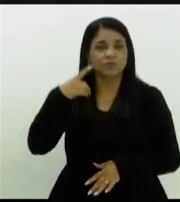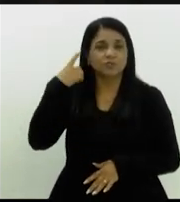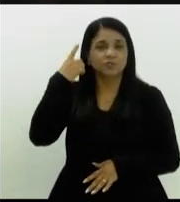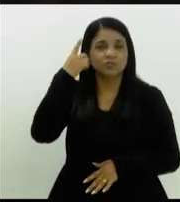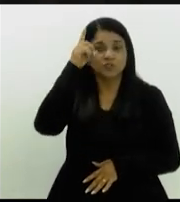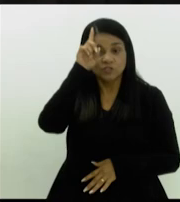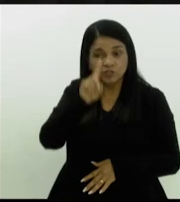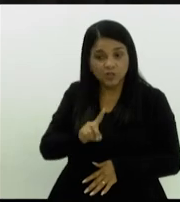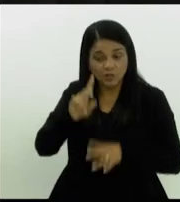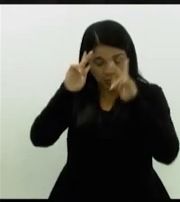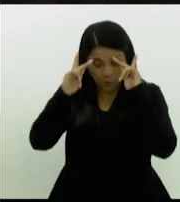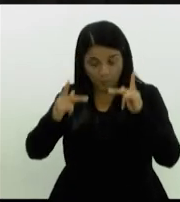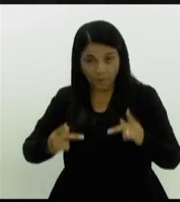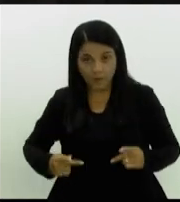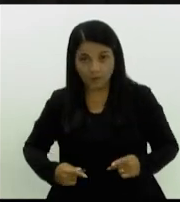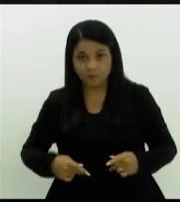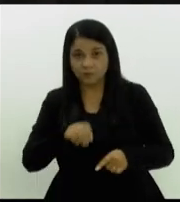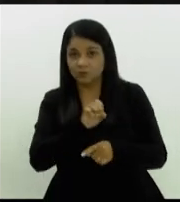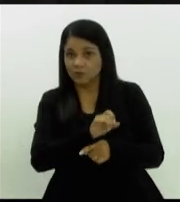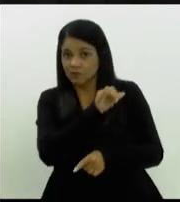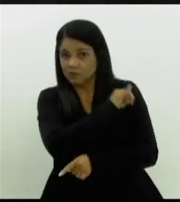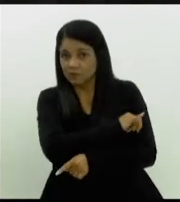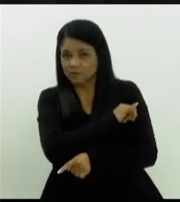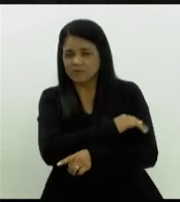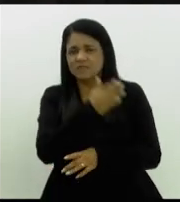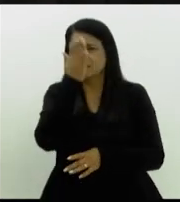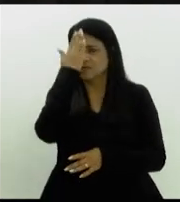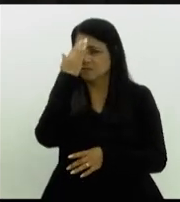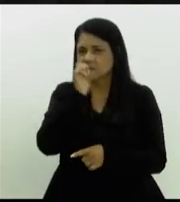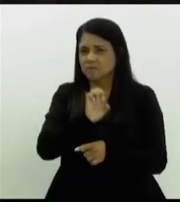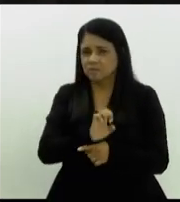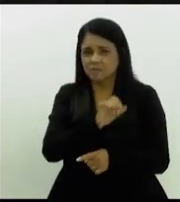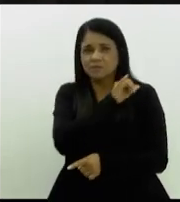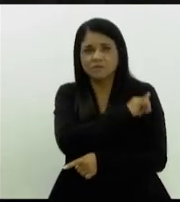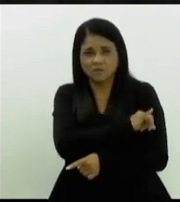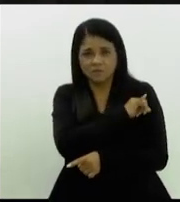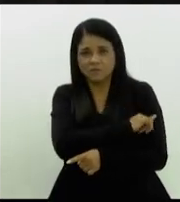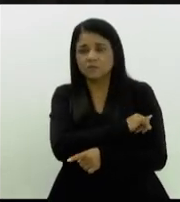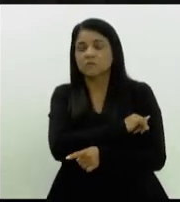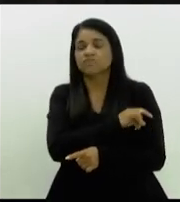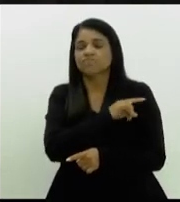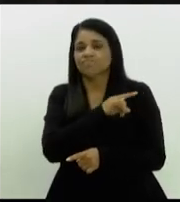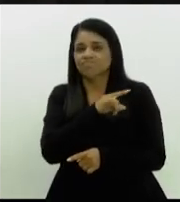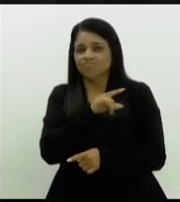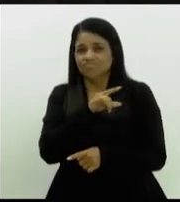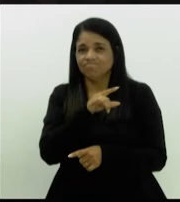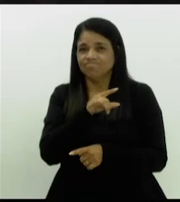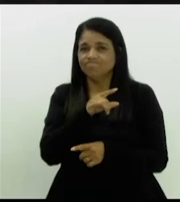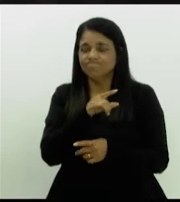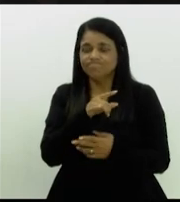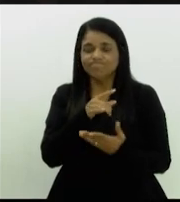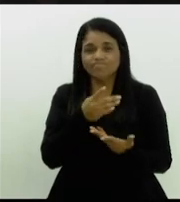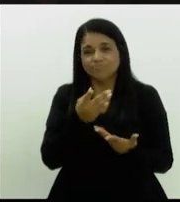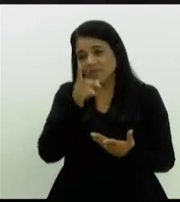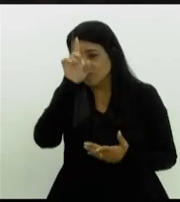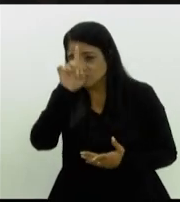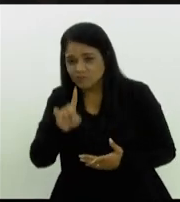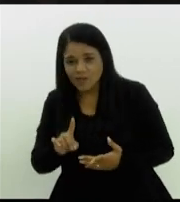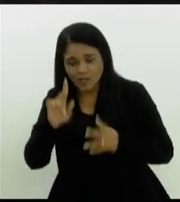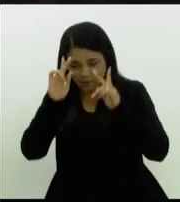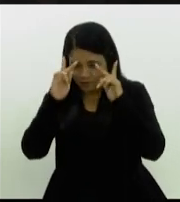Estado. Sabemos que o Estado do Rio de Janeiro é um dos maiores violadores da dignidade humana de todos os